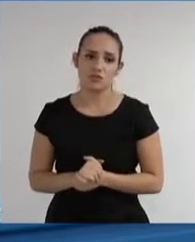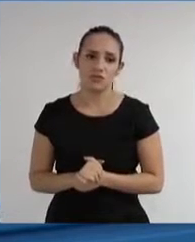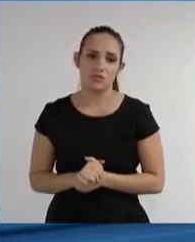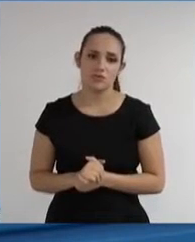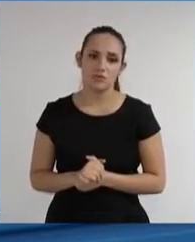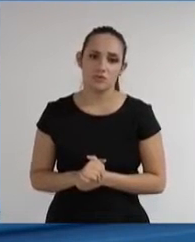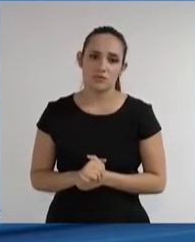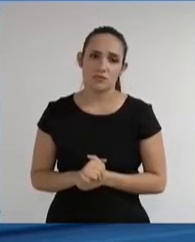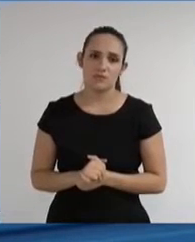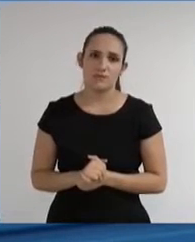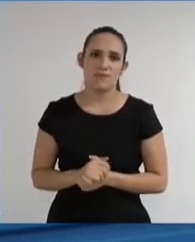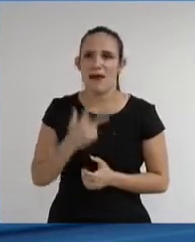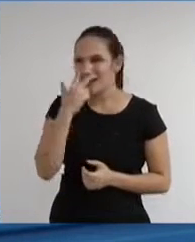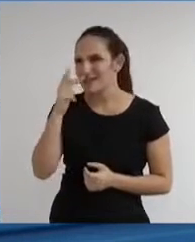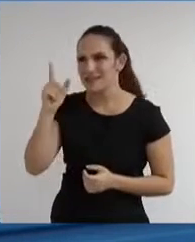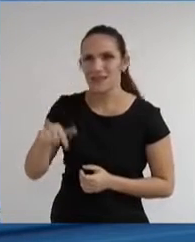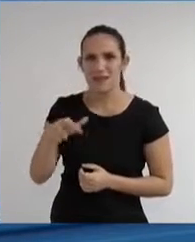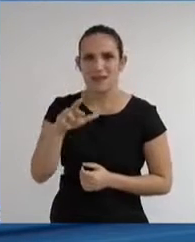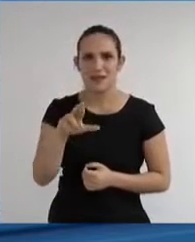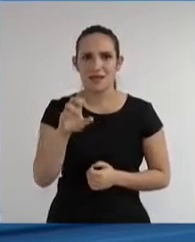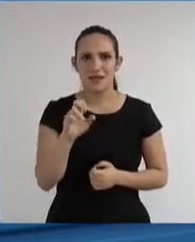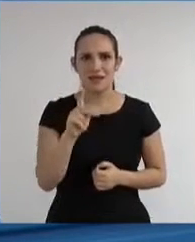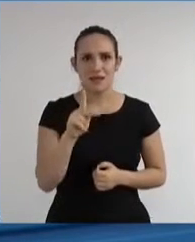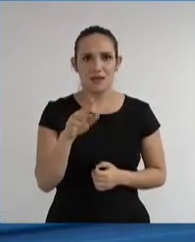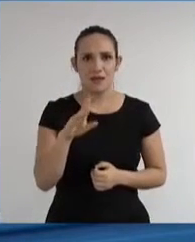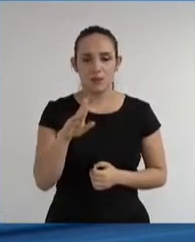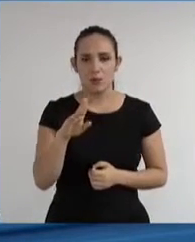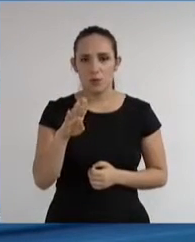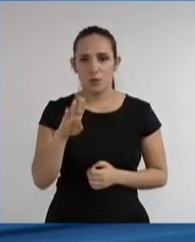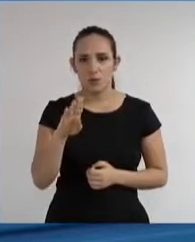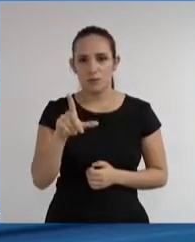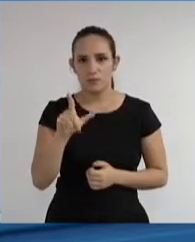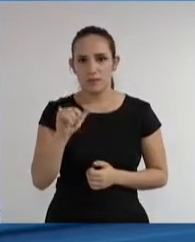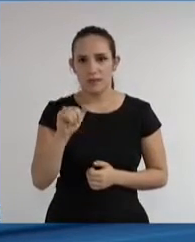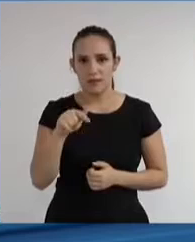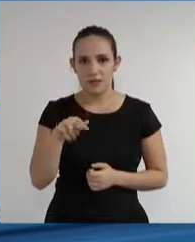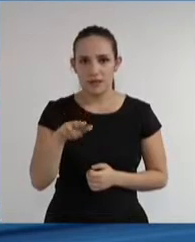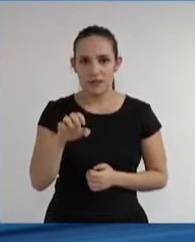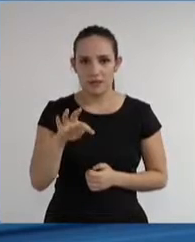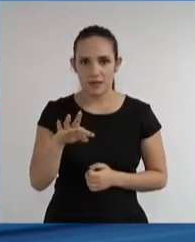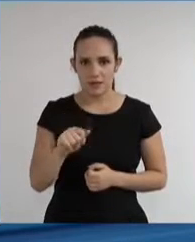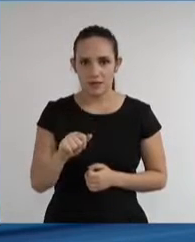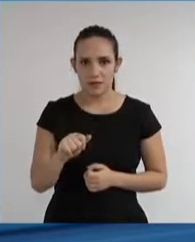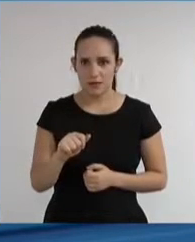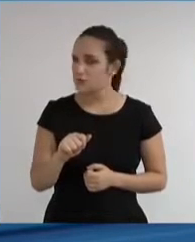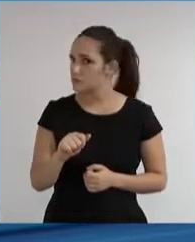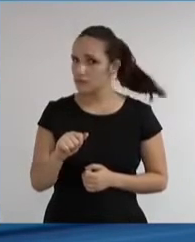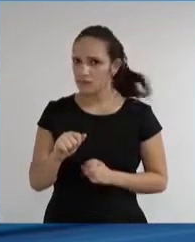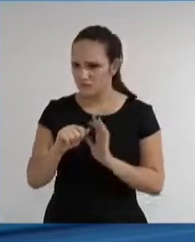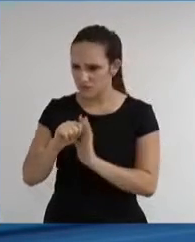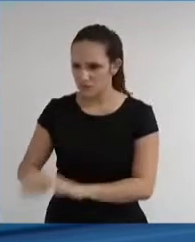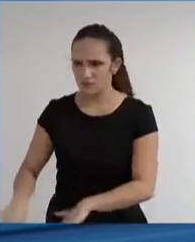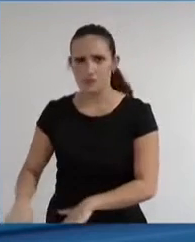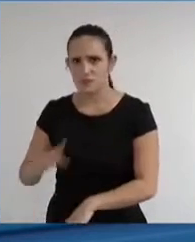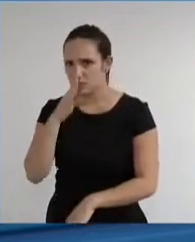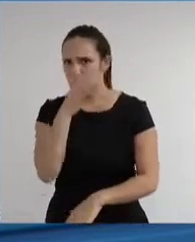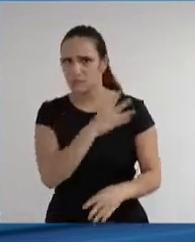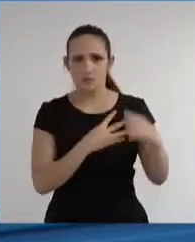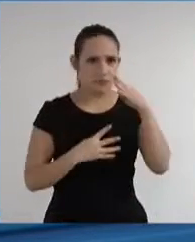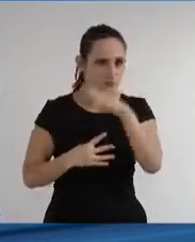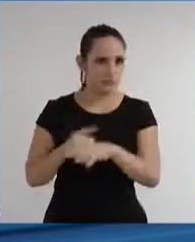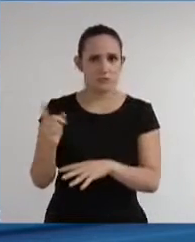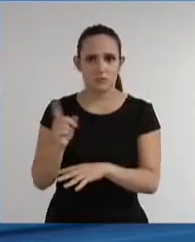de republiqueta. Em país desenvolvido, cada poder cumpre aquilo que está na